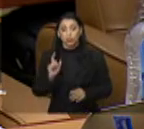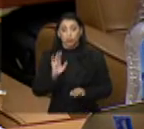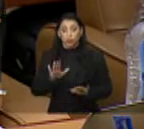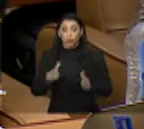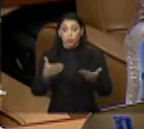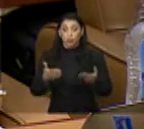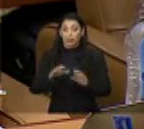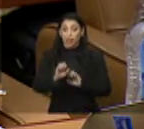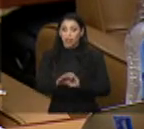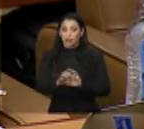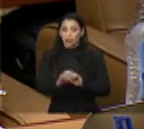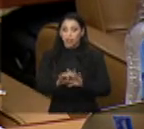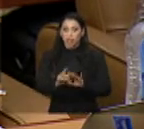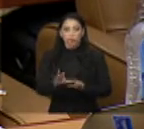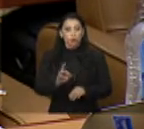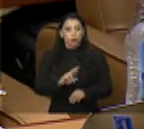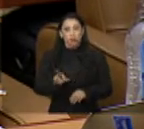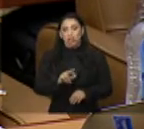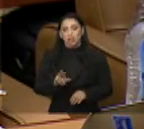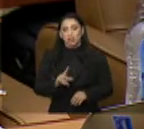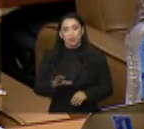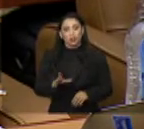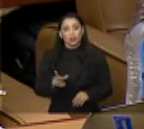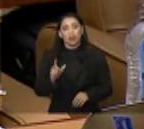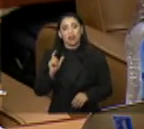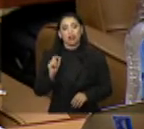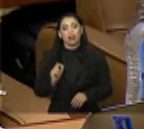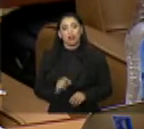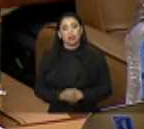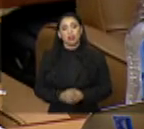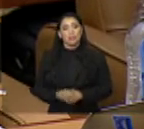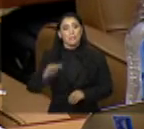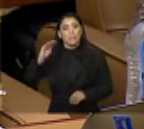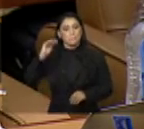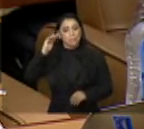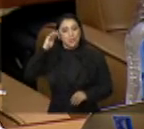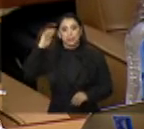é sempre alegada como uma grande prioridade